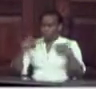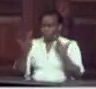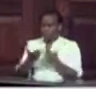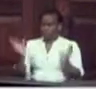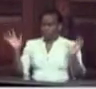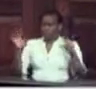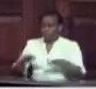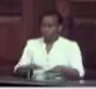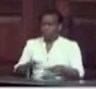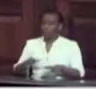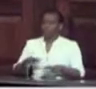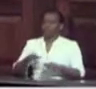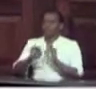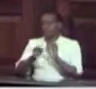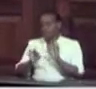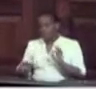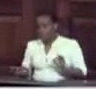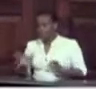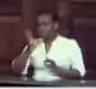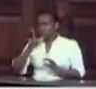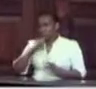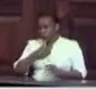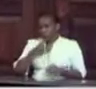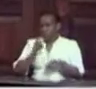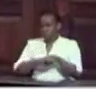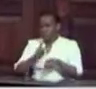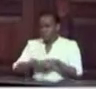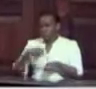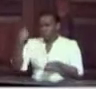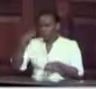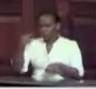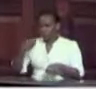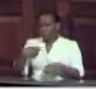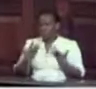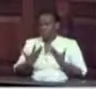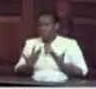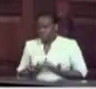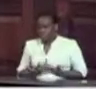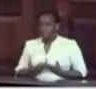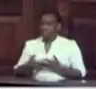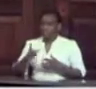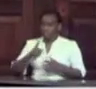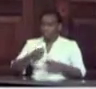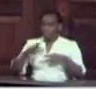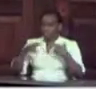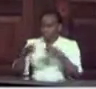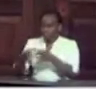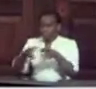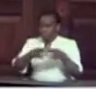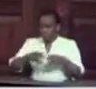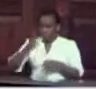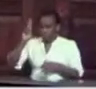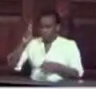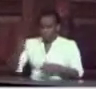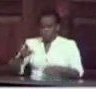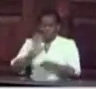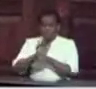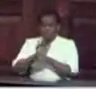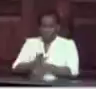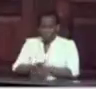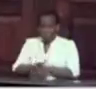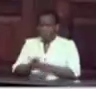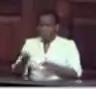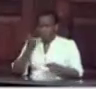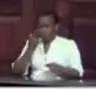reuniões extensas, longas, enfim, extenuantes que temos feito no Colégio de Líderes, que nos ajuda, se não a